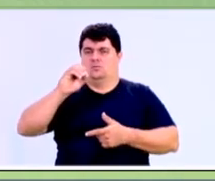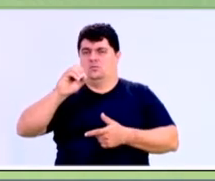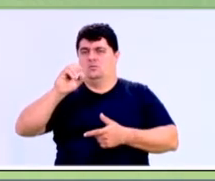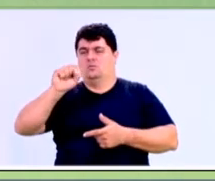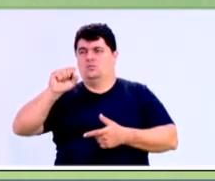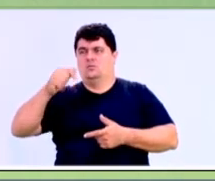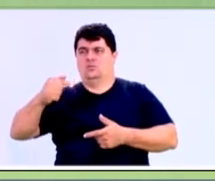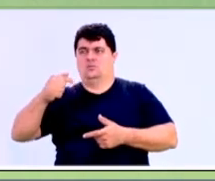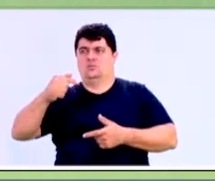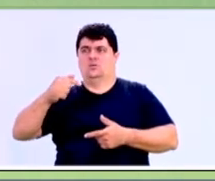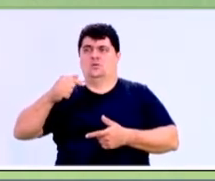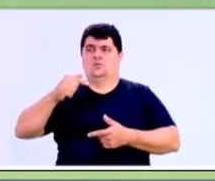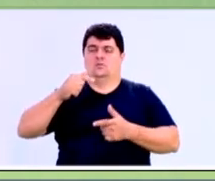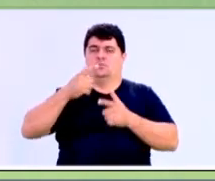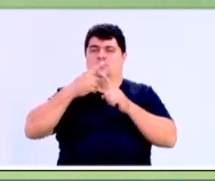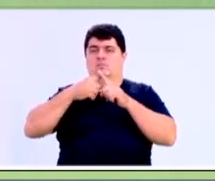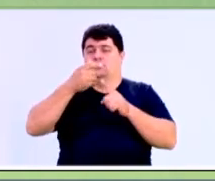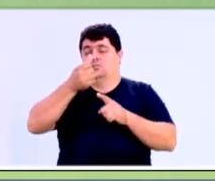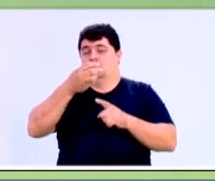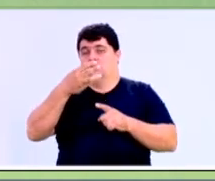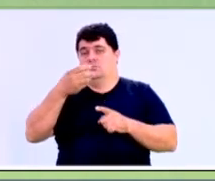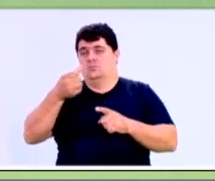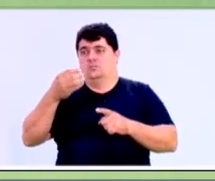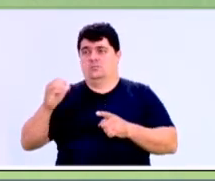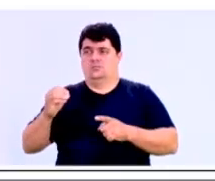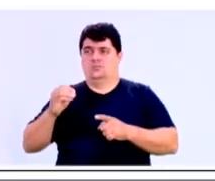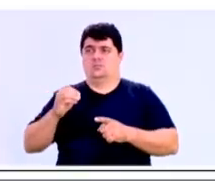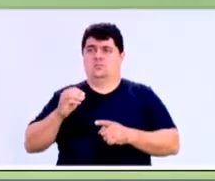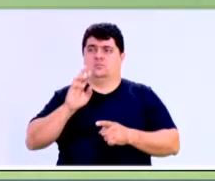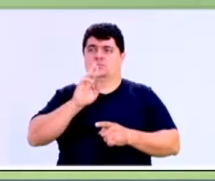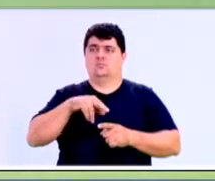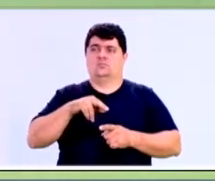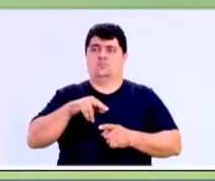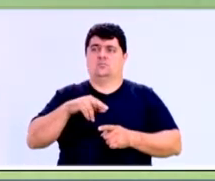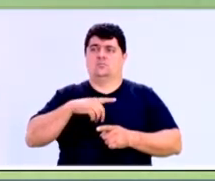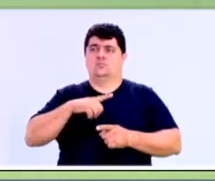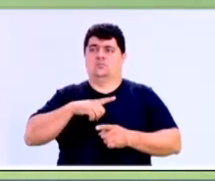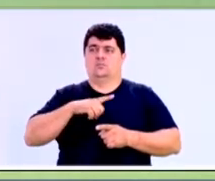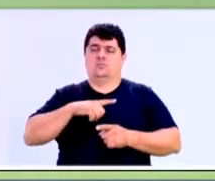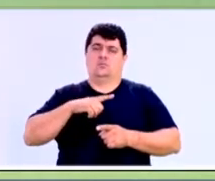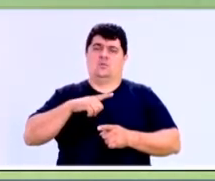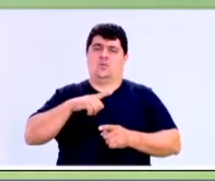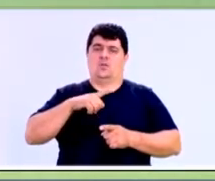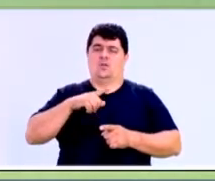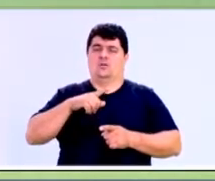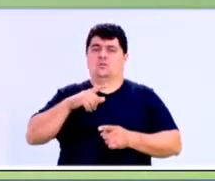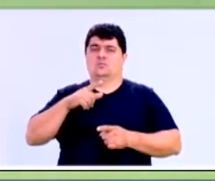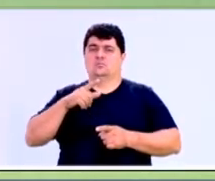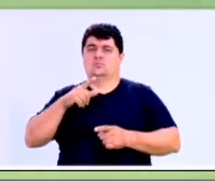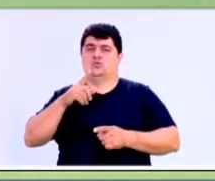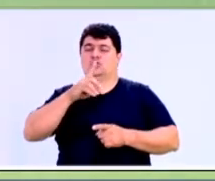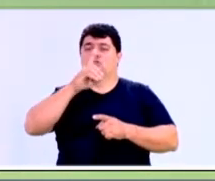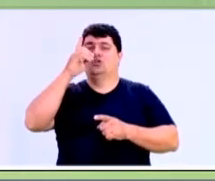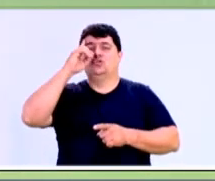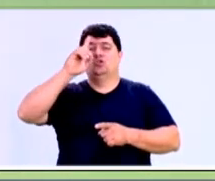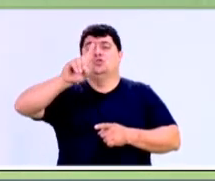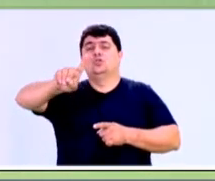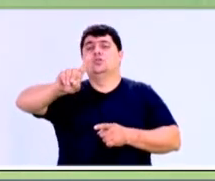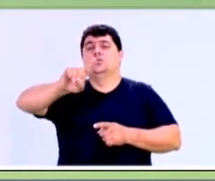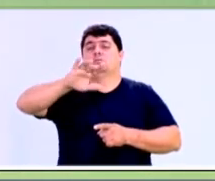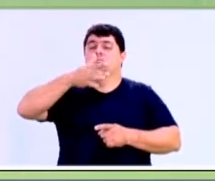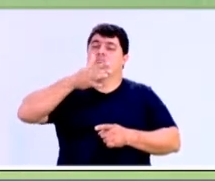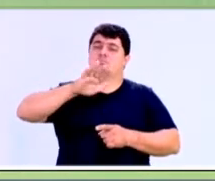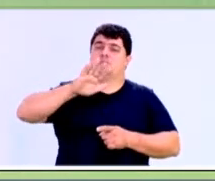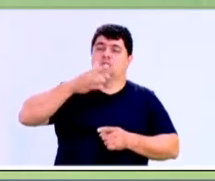0,87869. Vezes 360, eu vou achar a quantidade média estimada em dias